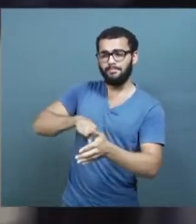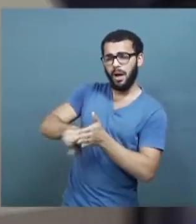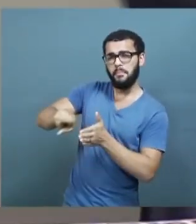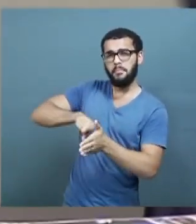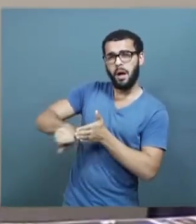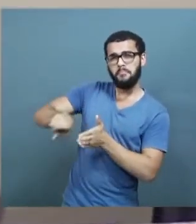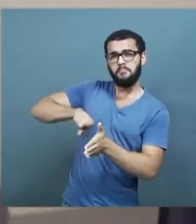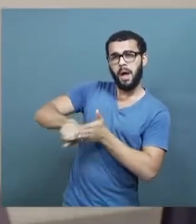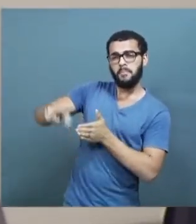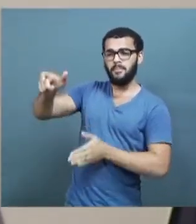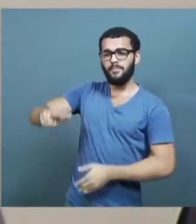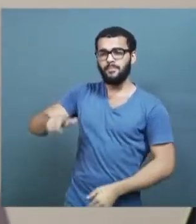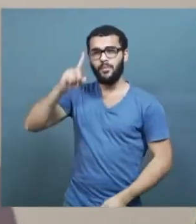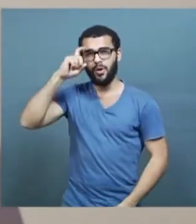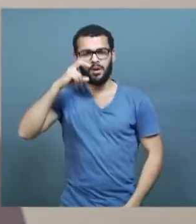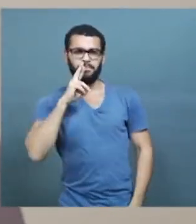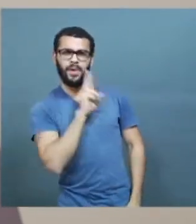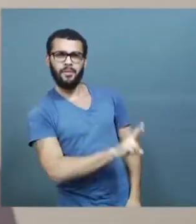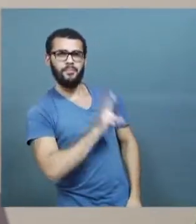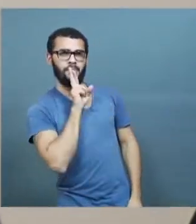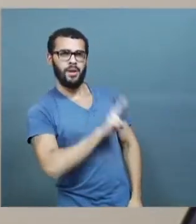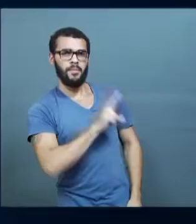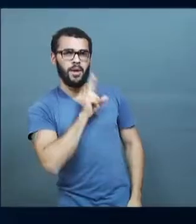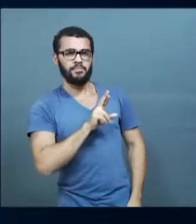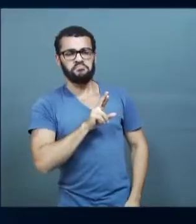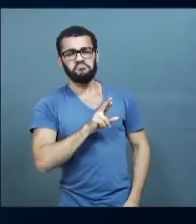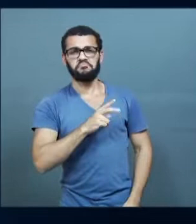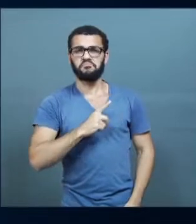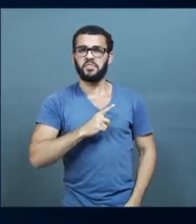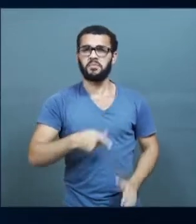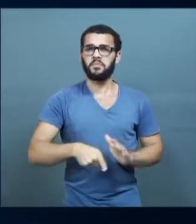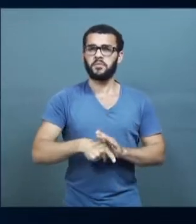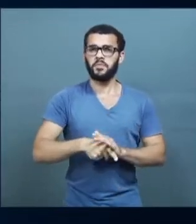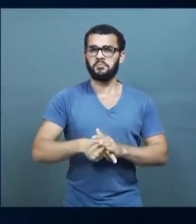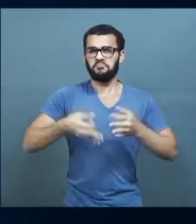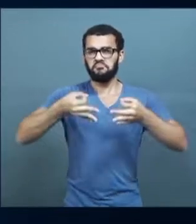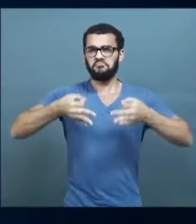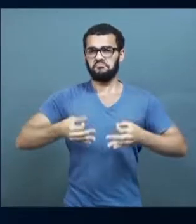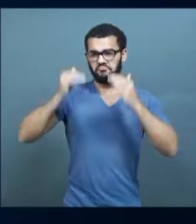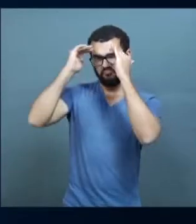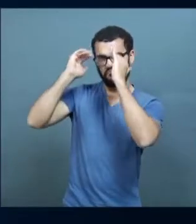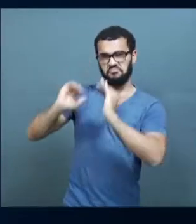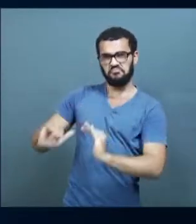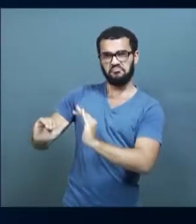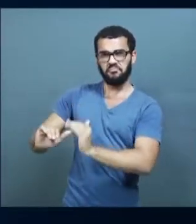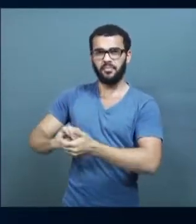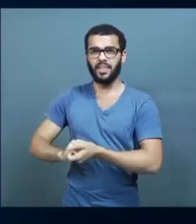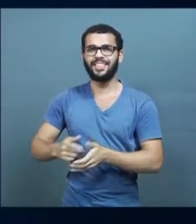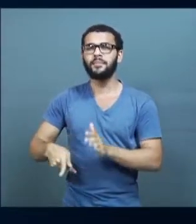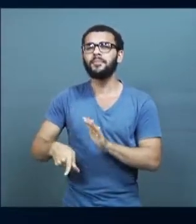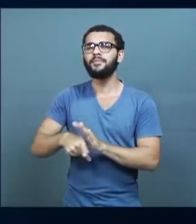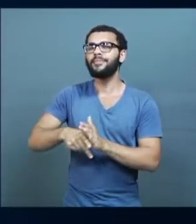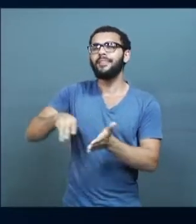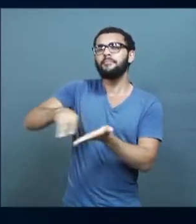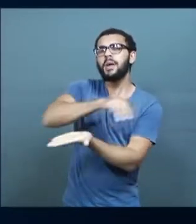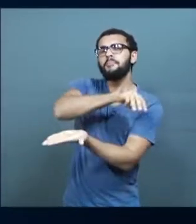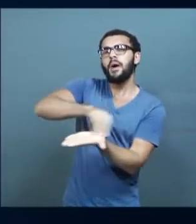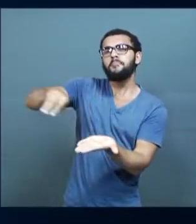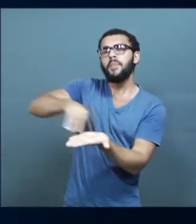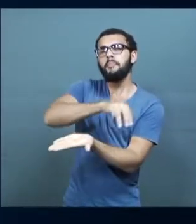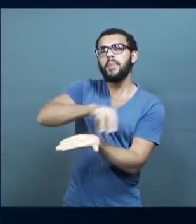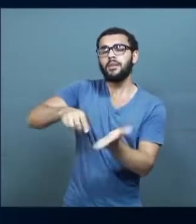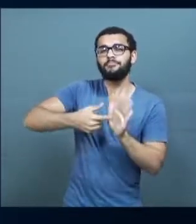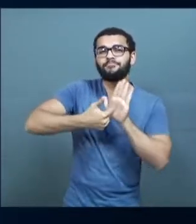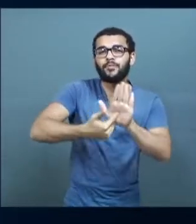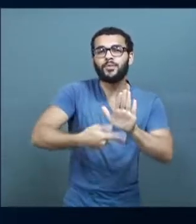de respostas do ministro. A maioria em tom cordial. As discussões giraram em torno das mensagens divulgadas pelo site